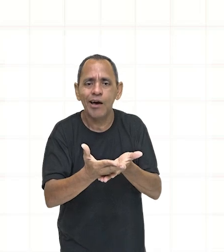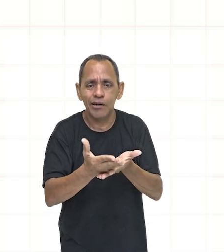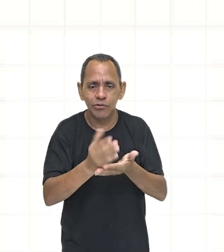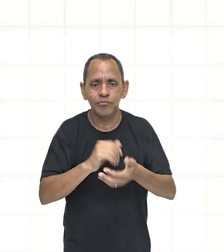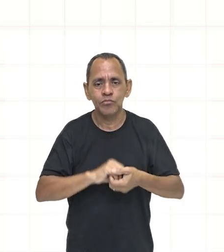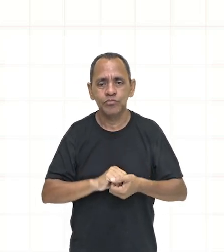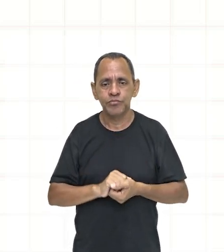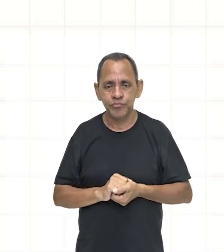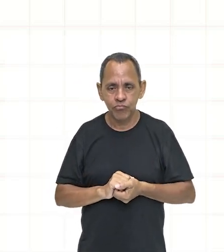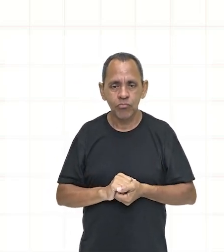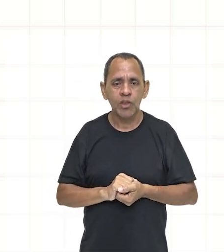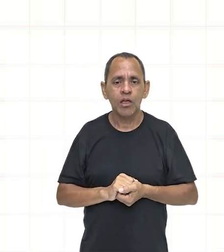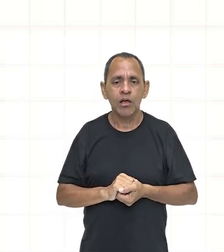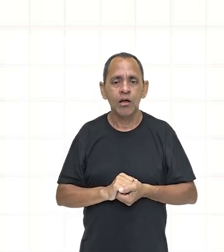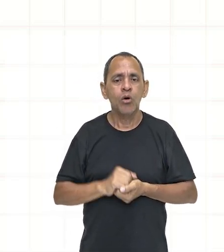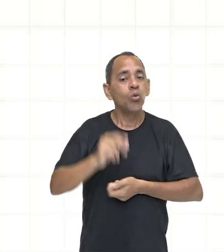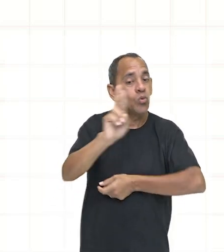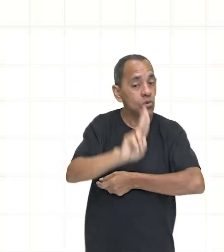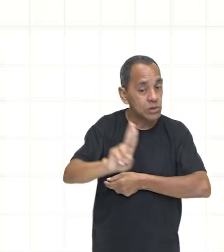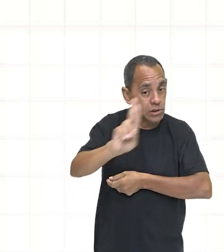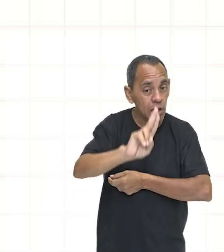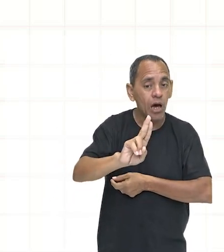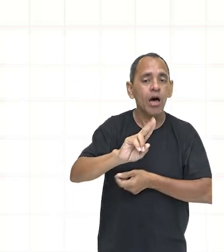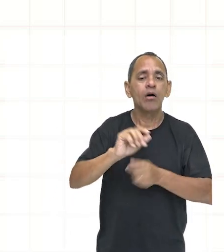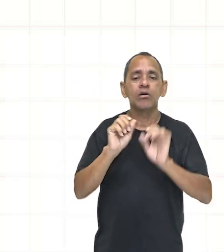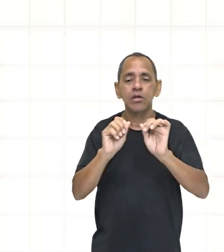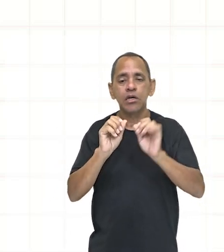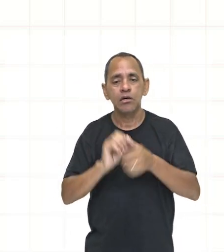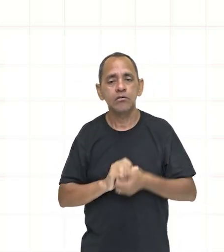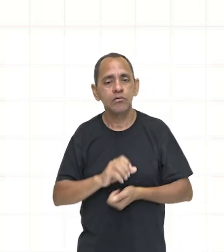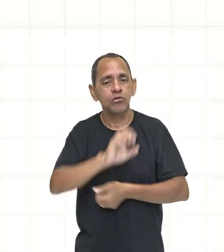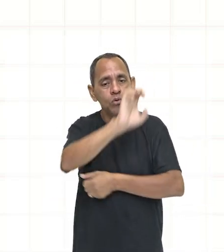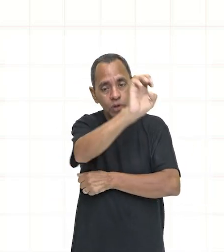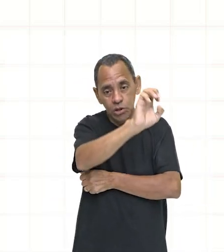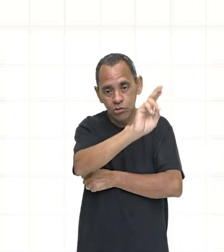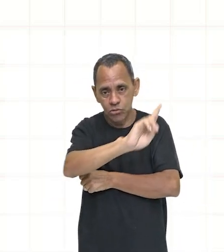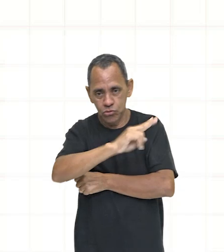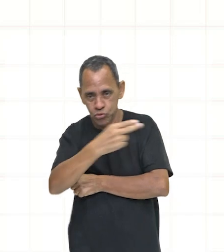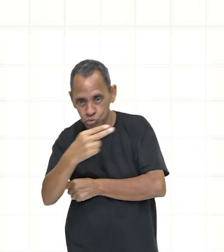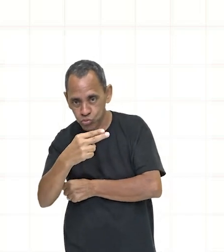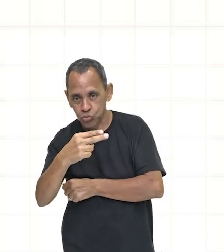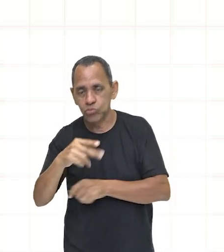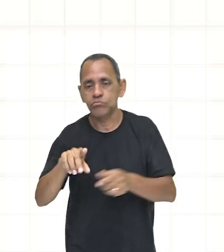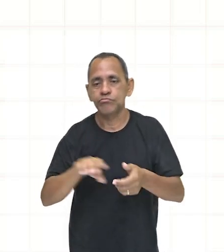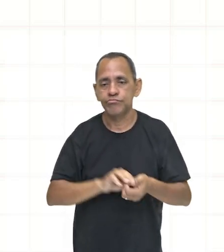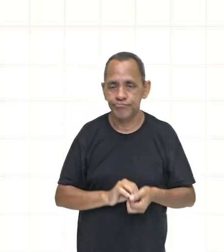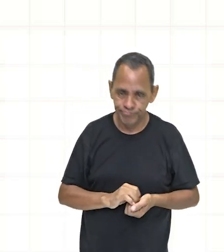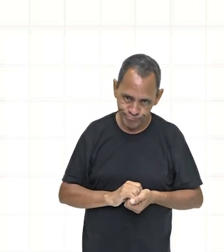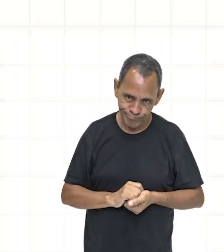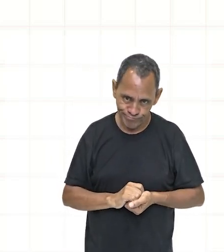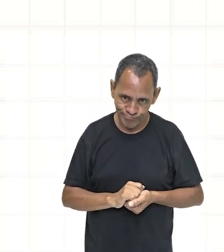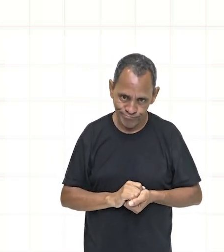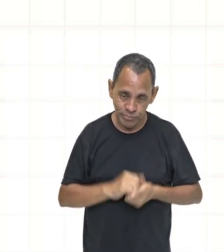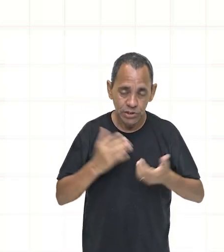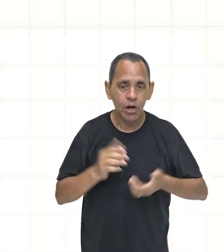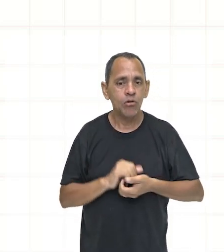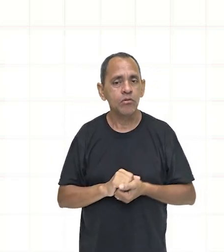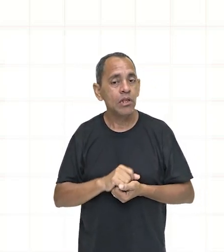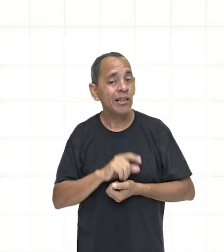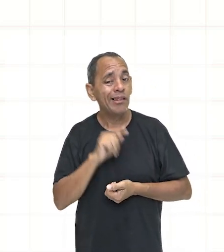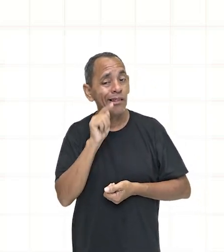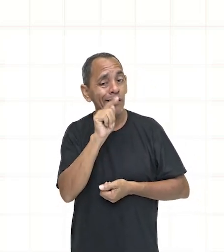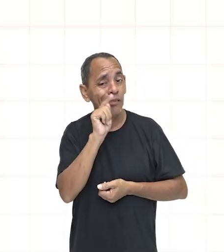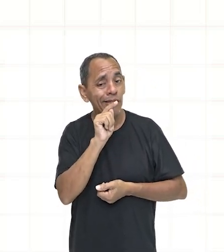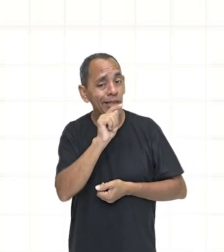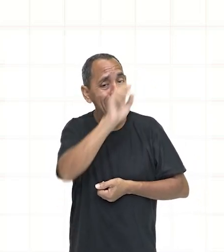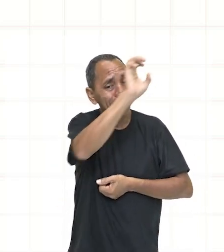a utilização do euro, ok? Então, tudo se inicia com esses países, mas a Europa,